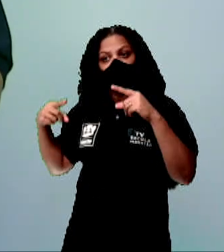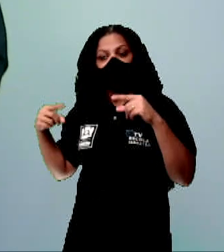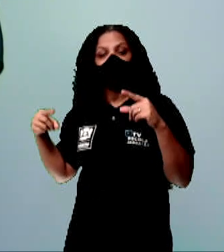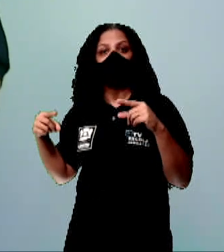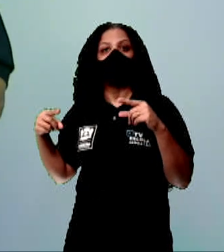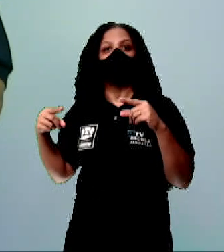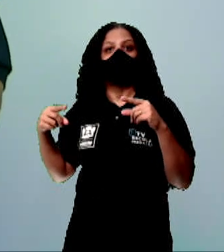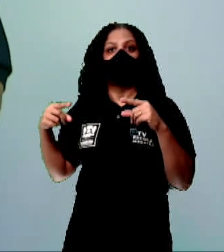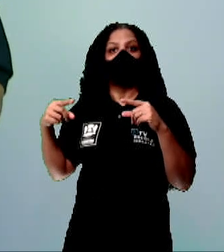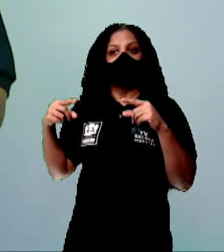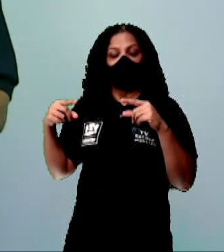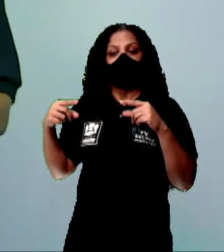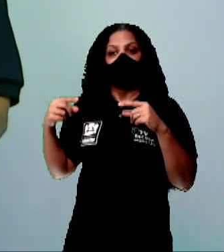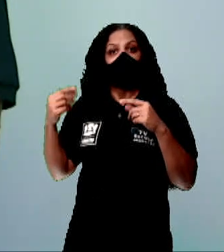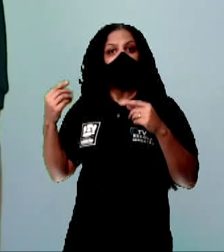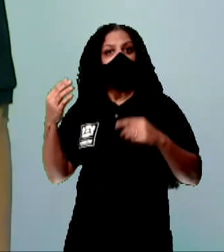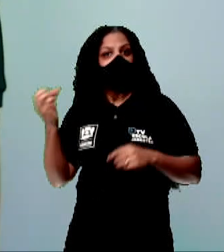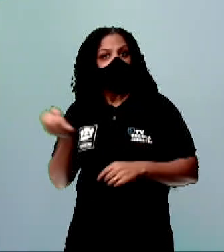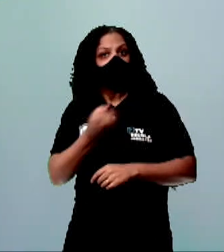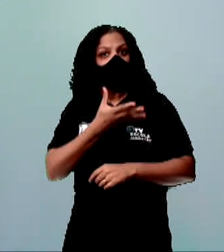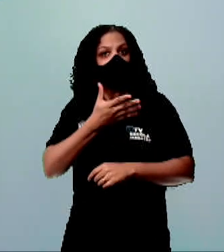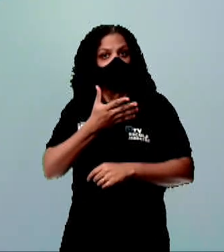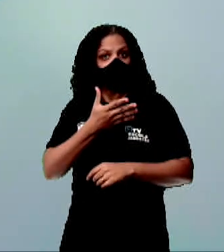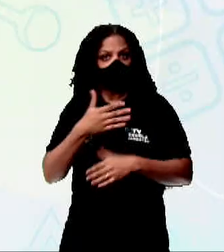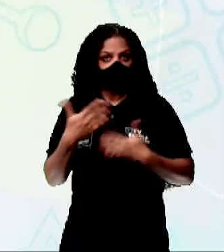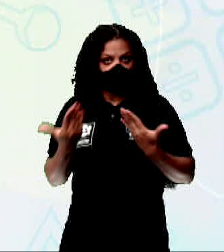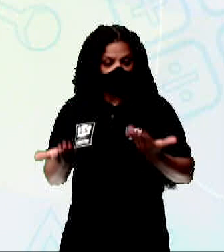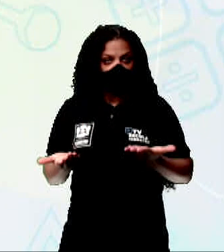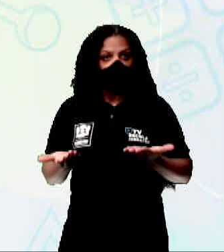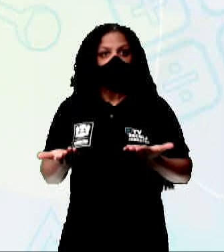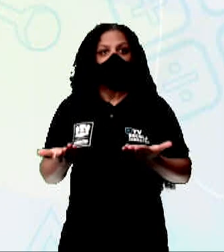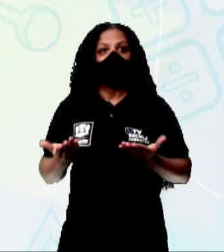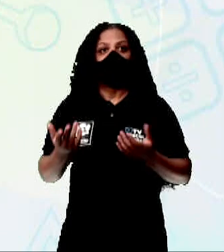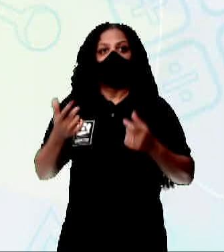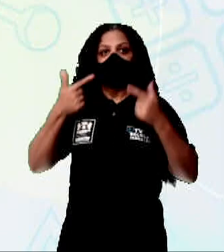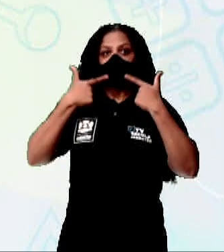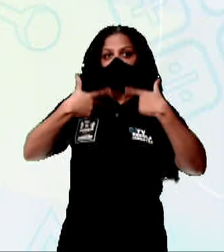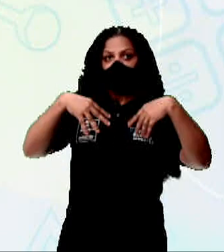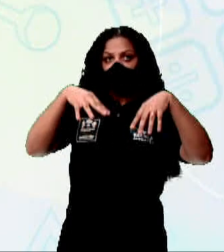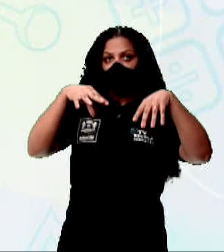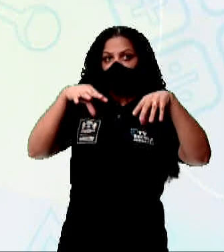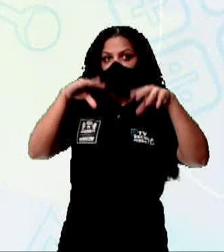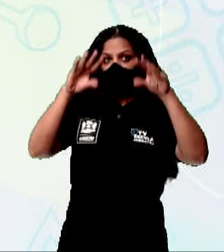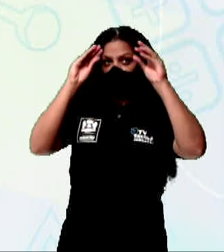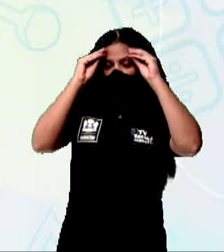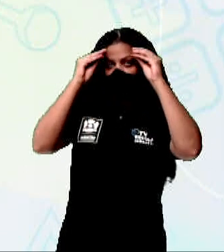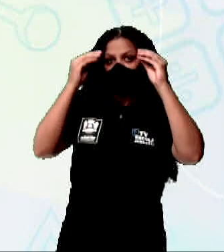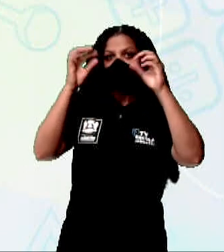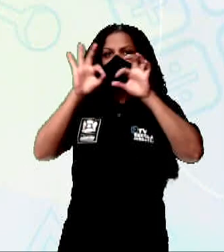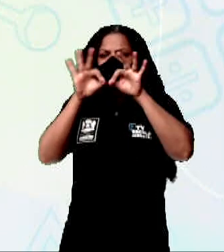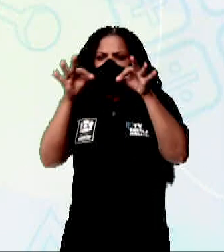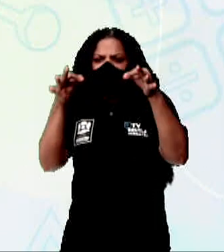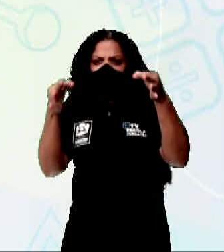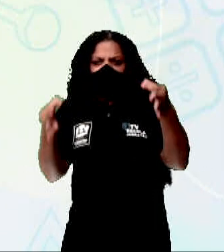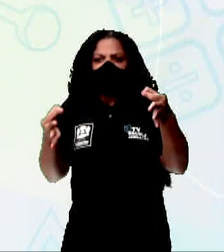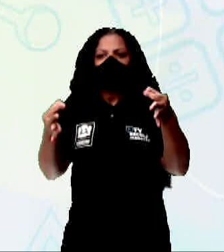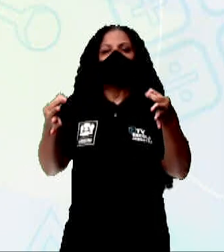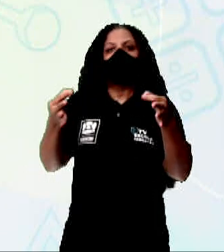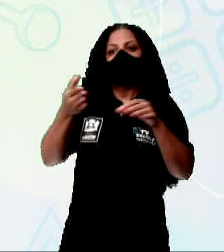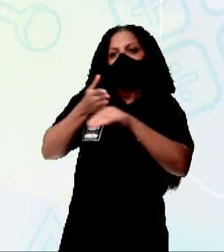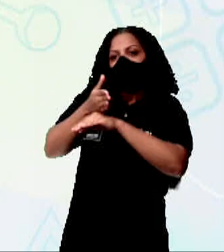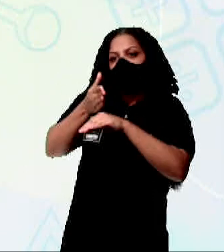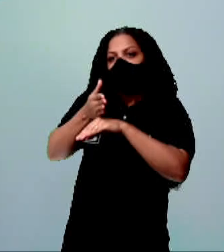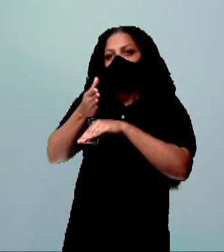está atual, ok? Linguagem simples, dinâmica e acessível. Por que